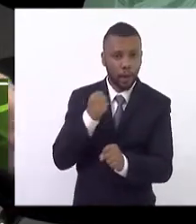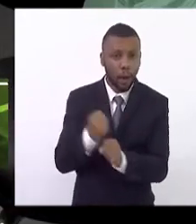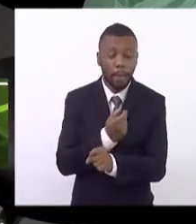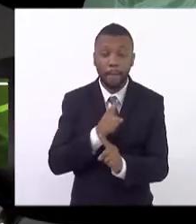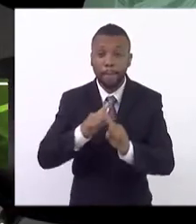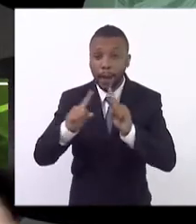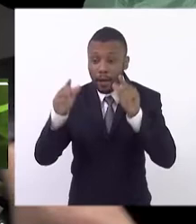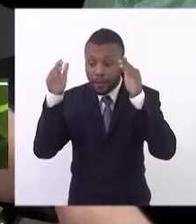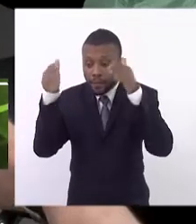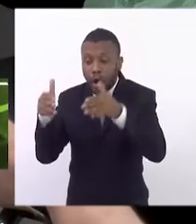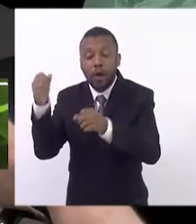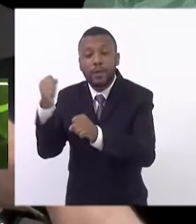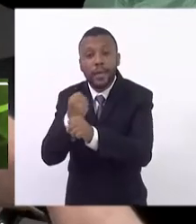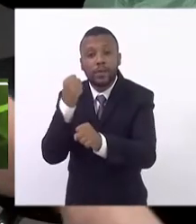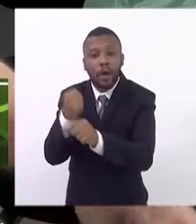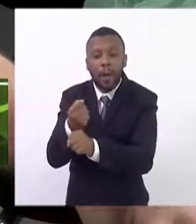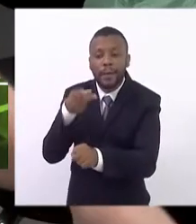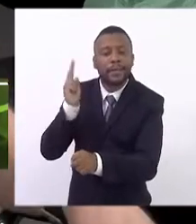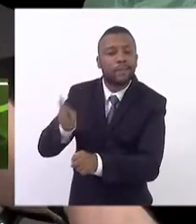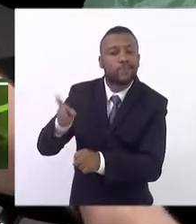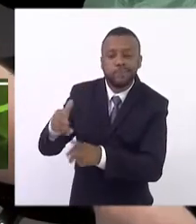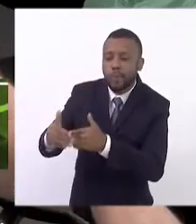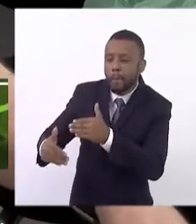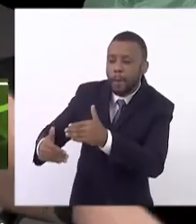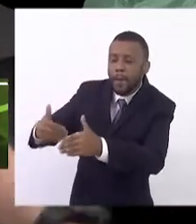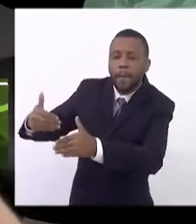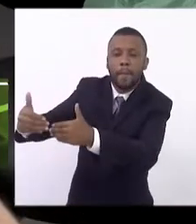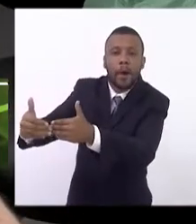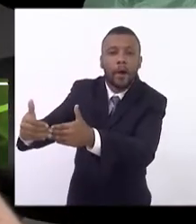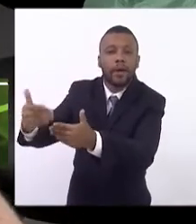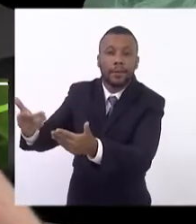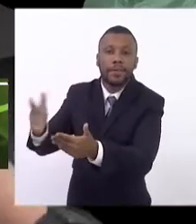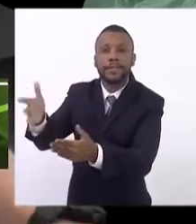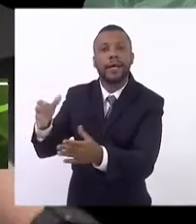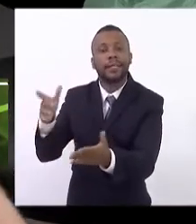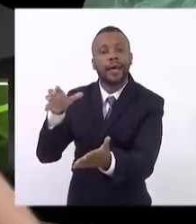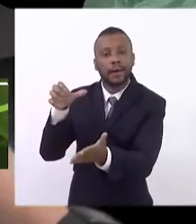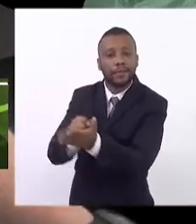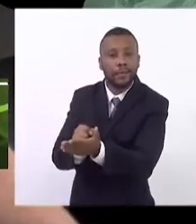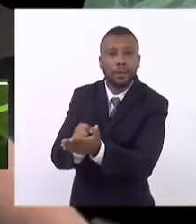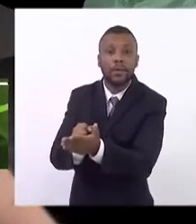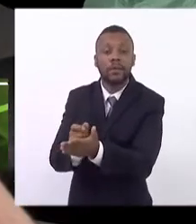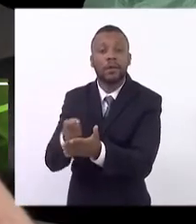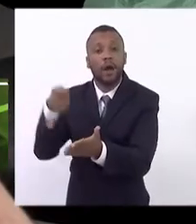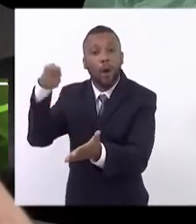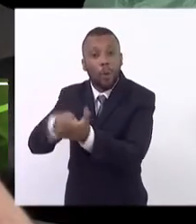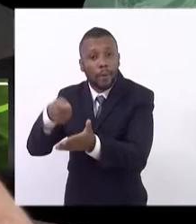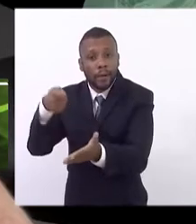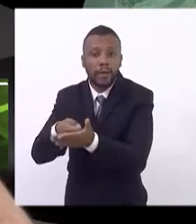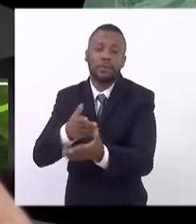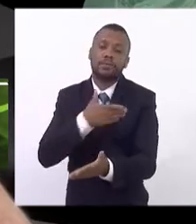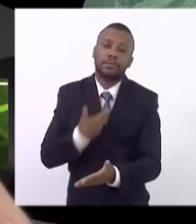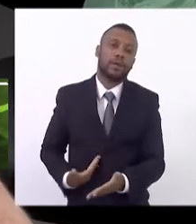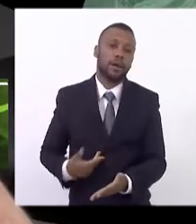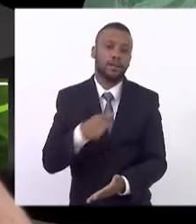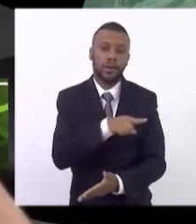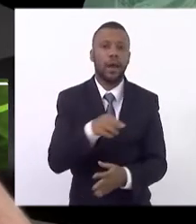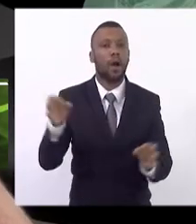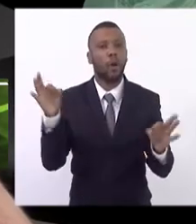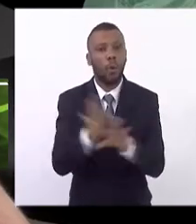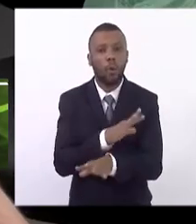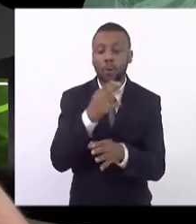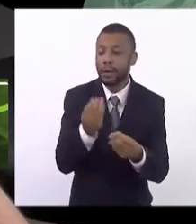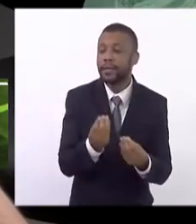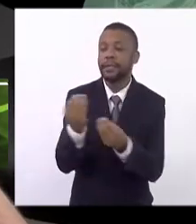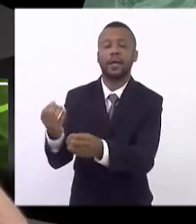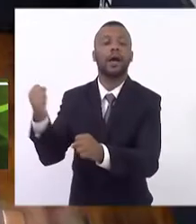curso, não. Já está consignado que o Estado é quem tem que concluir e entregar essas obras.